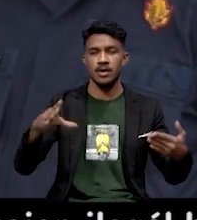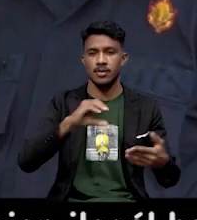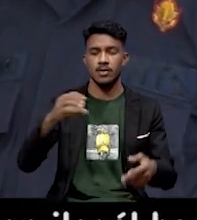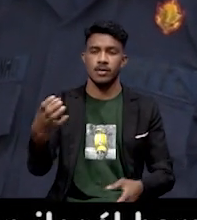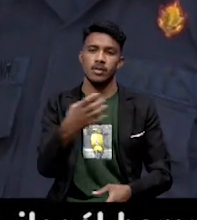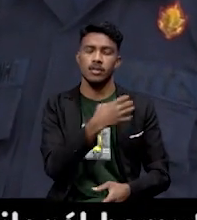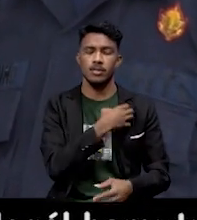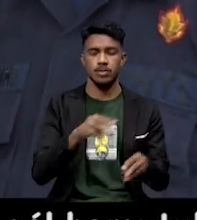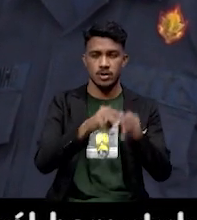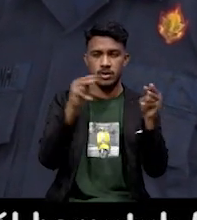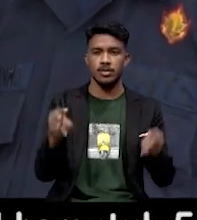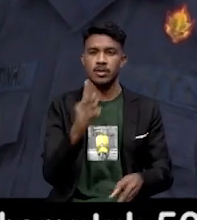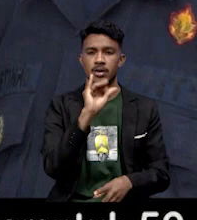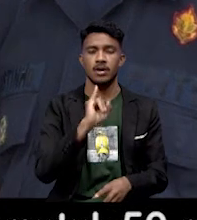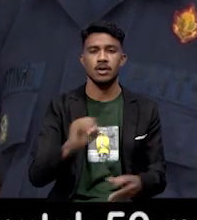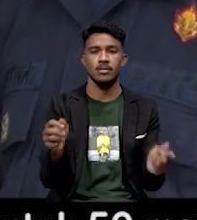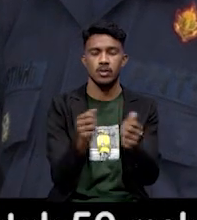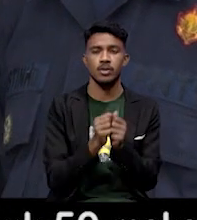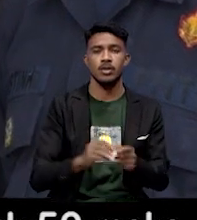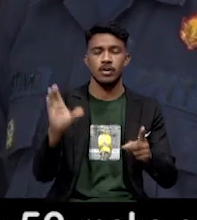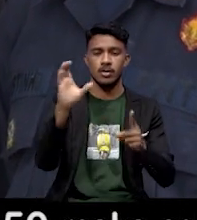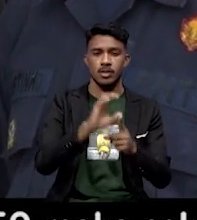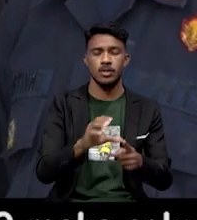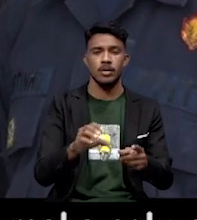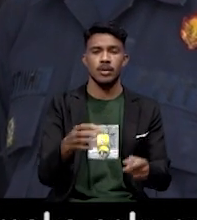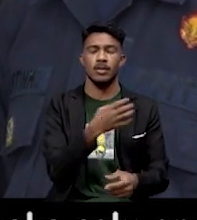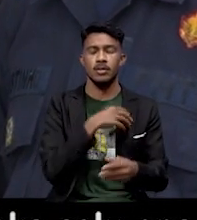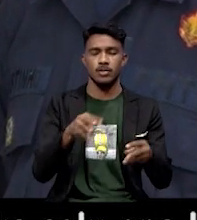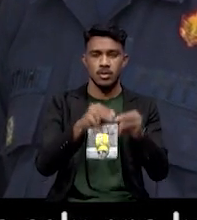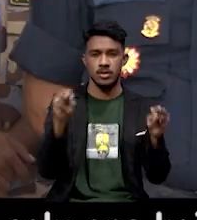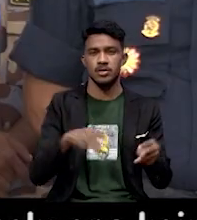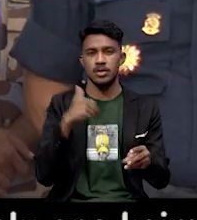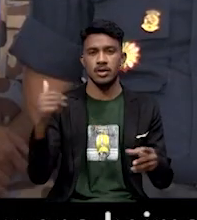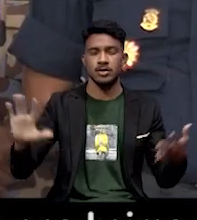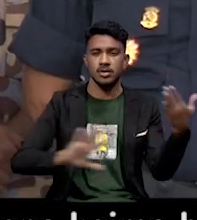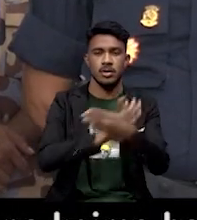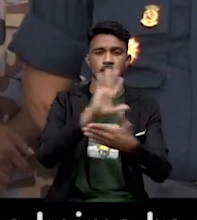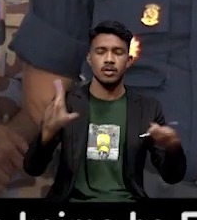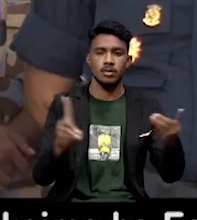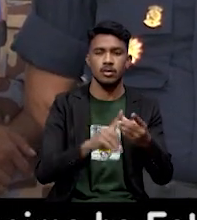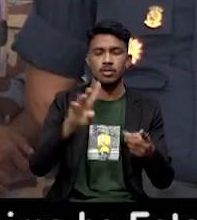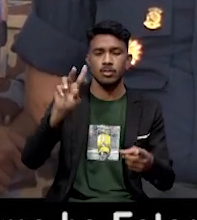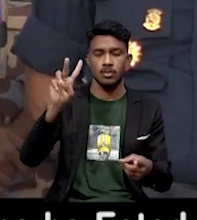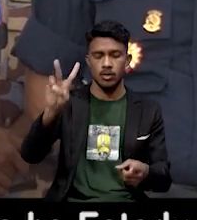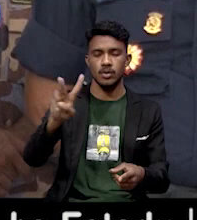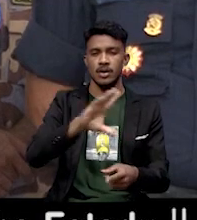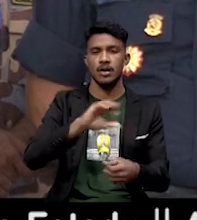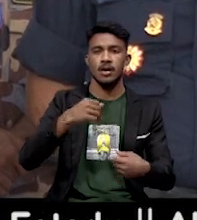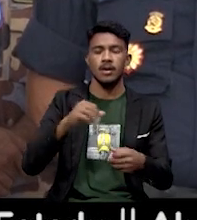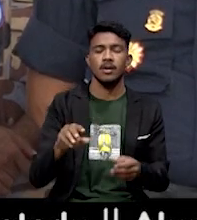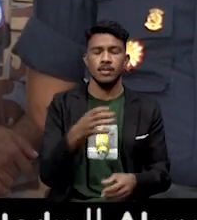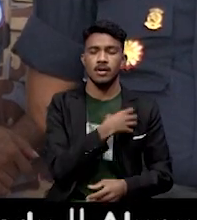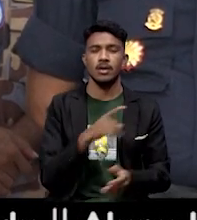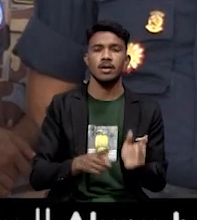município dili no acompanha husi comandante PNTL município balong. E a celebração Loran Bot Ruanem, PNTL se atun membro Rion